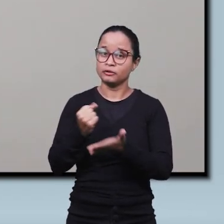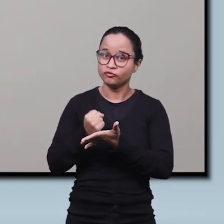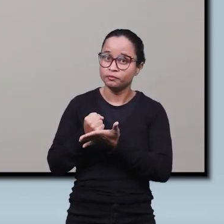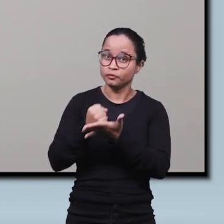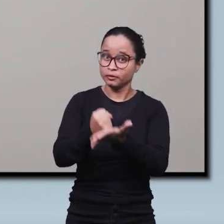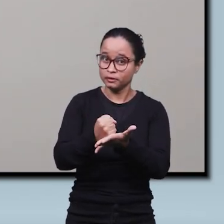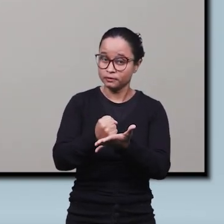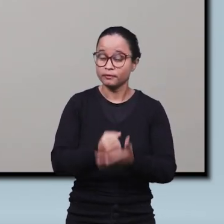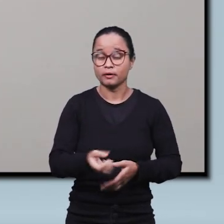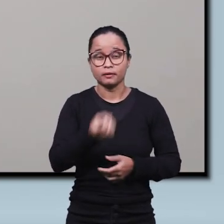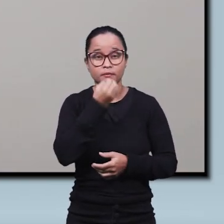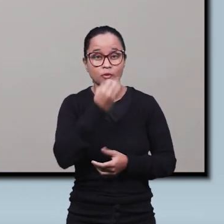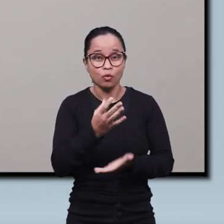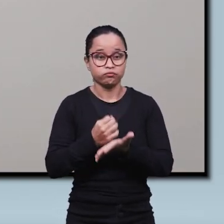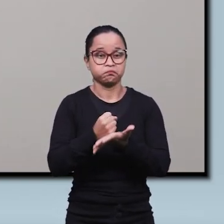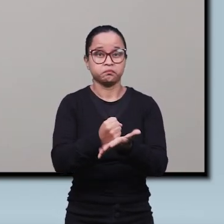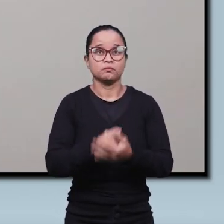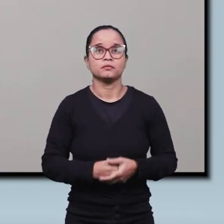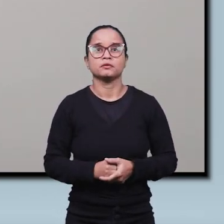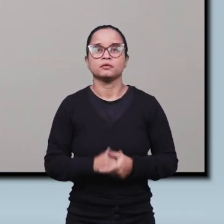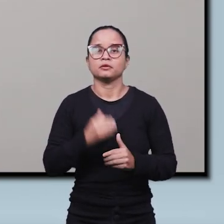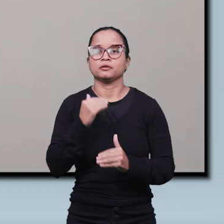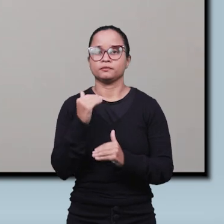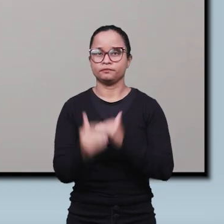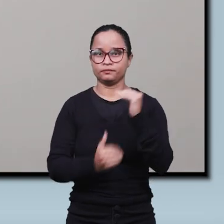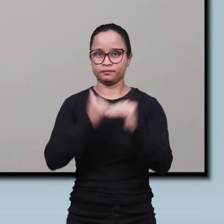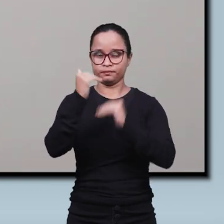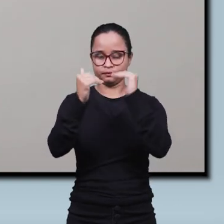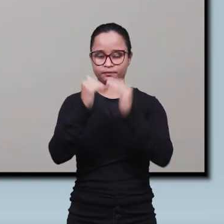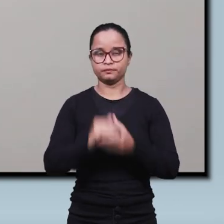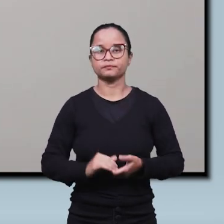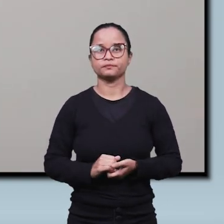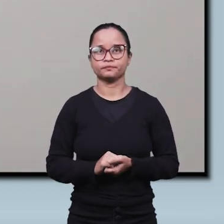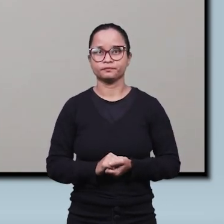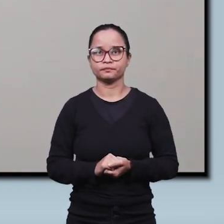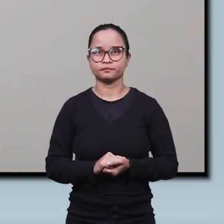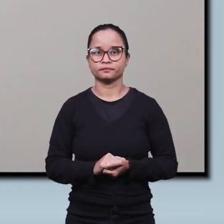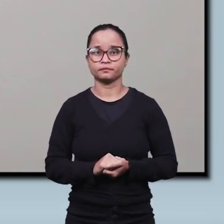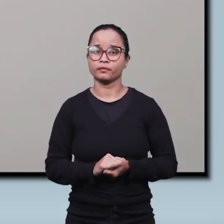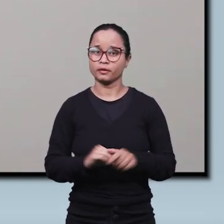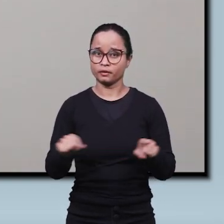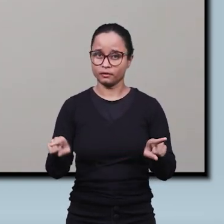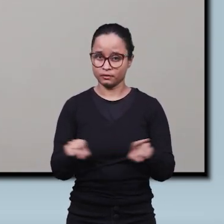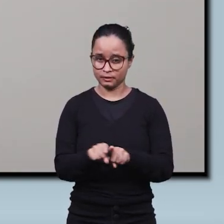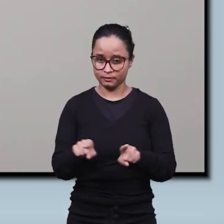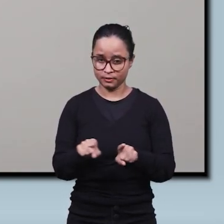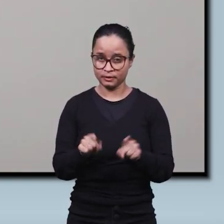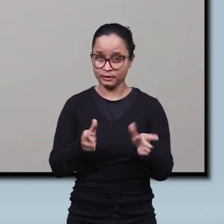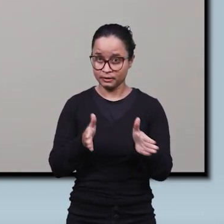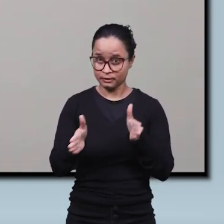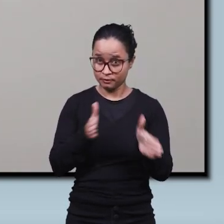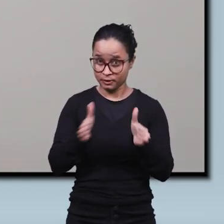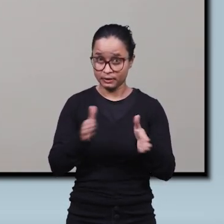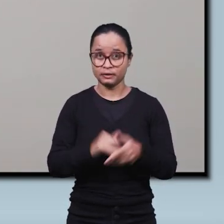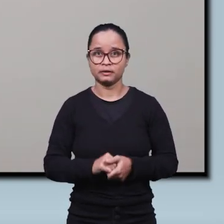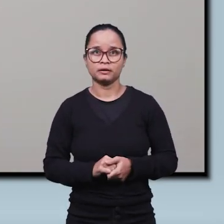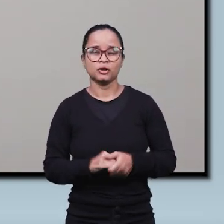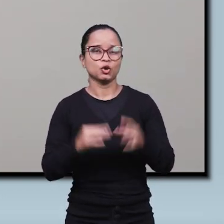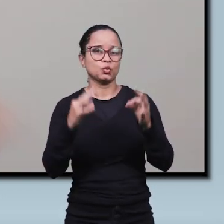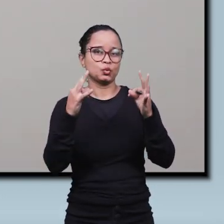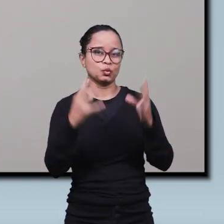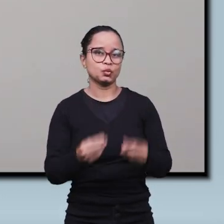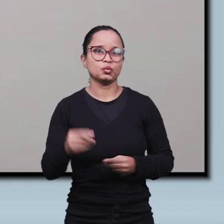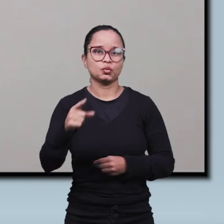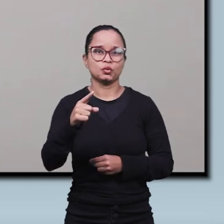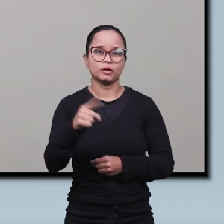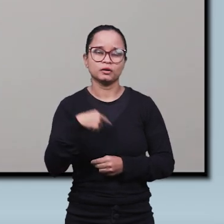vão favorecer a promoção e desses de acessibilidade em tudo isso que